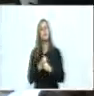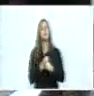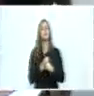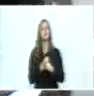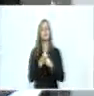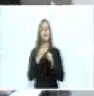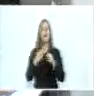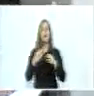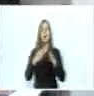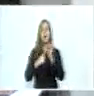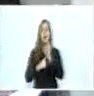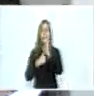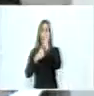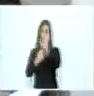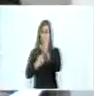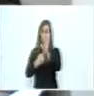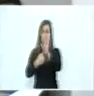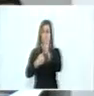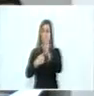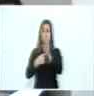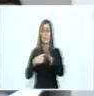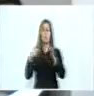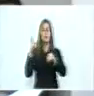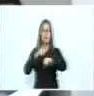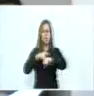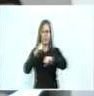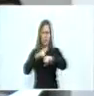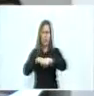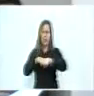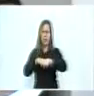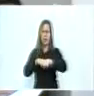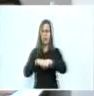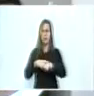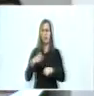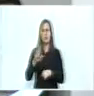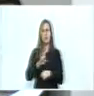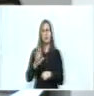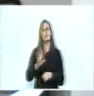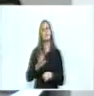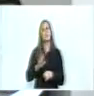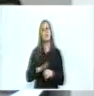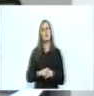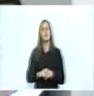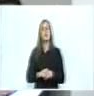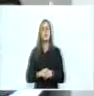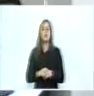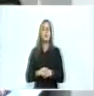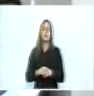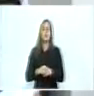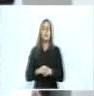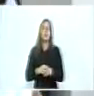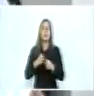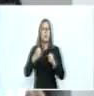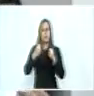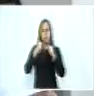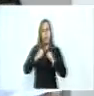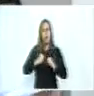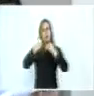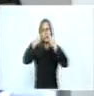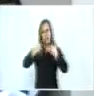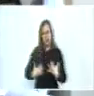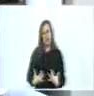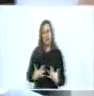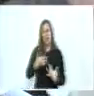o momento, despeço-me e coloco-me ao inteiro dispor para quaisquer esclarecimentos.